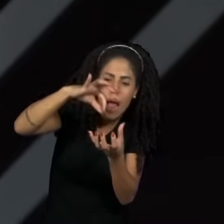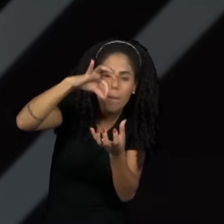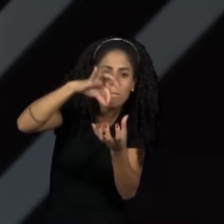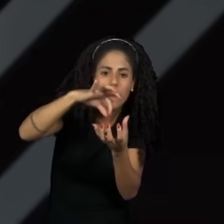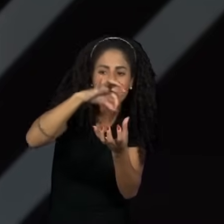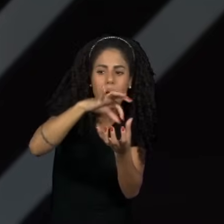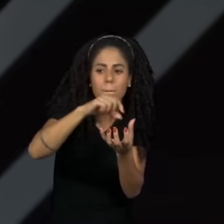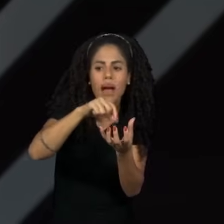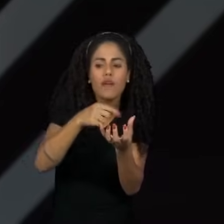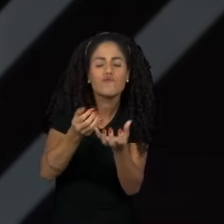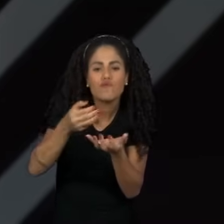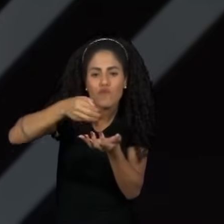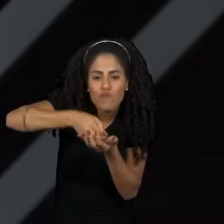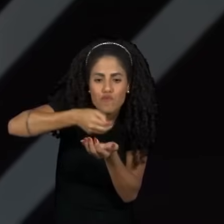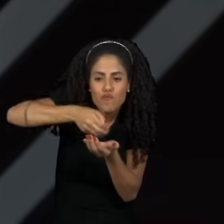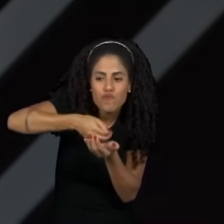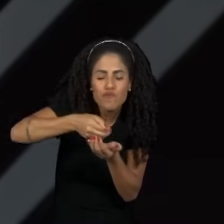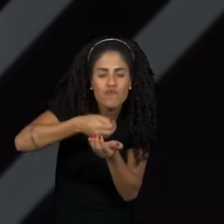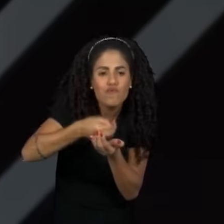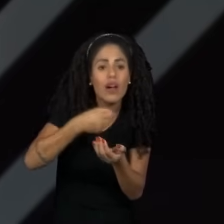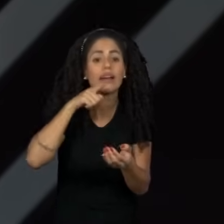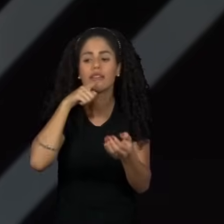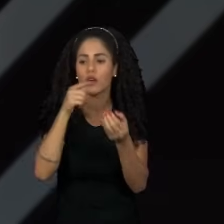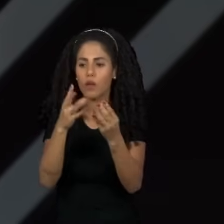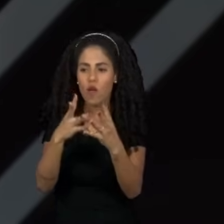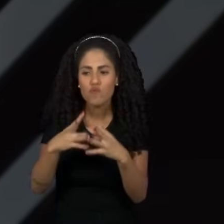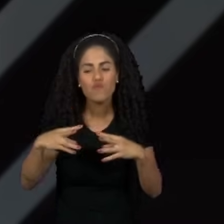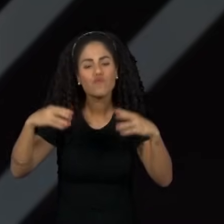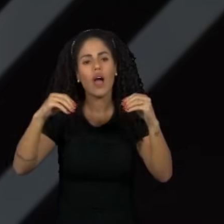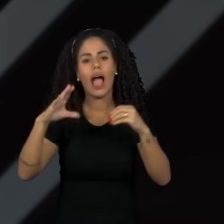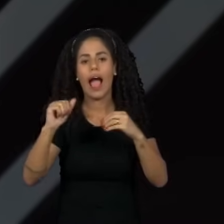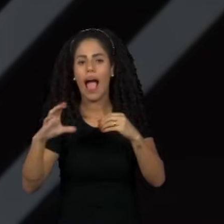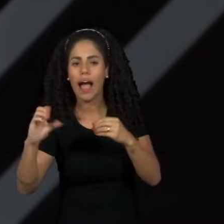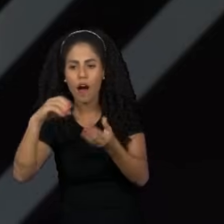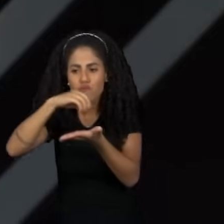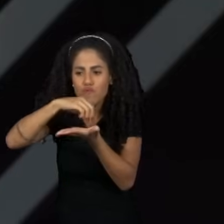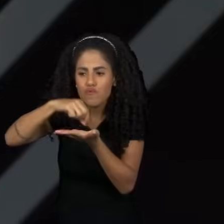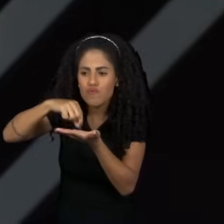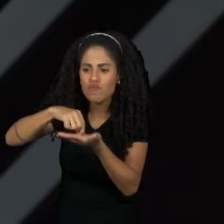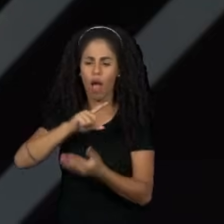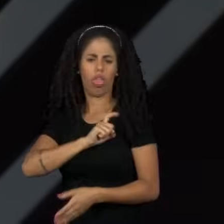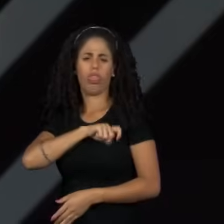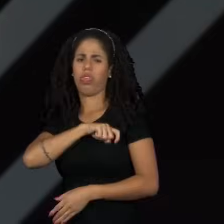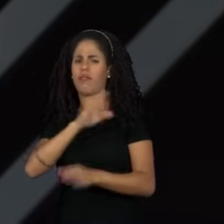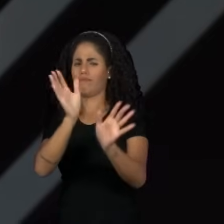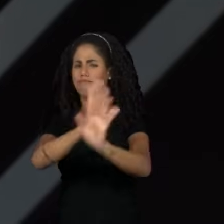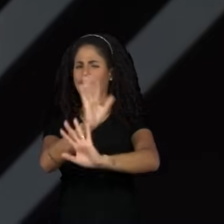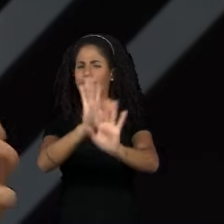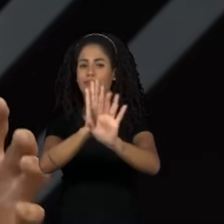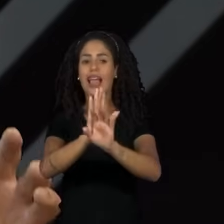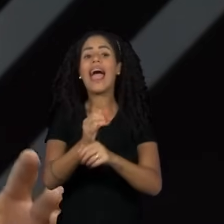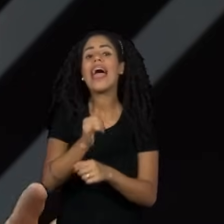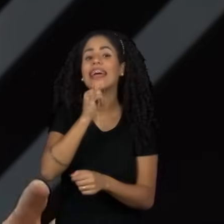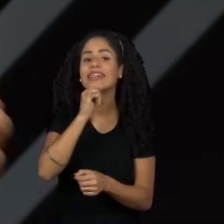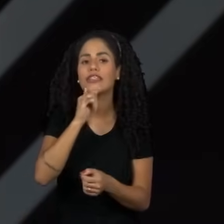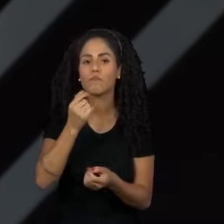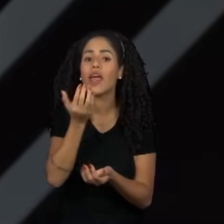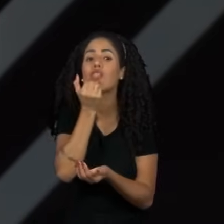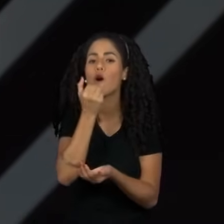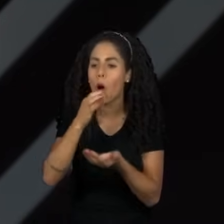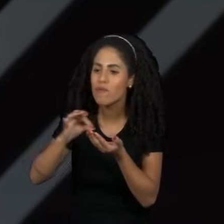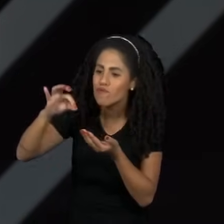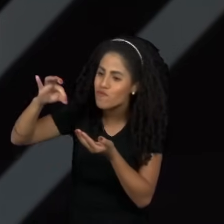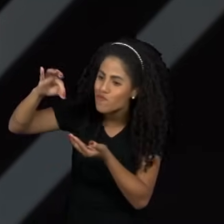abacateiro, nosso cacaueiro também, ele não planta por maldade. Ele deposita sementes daquela